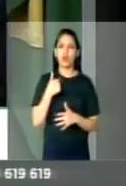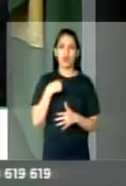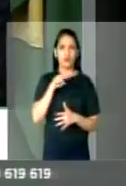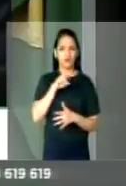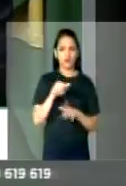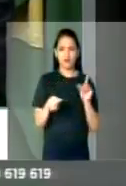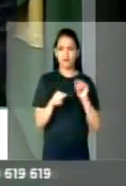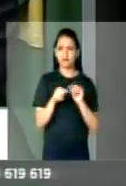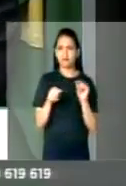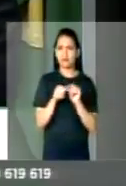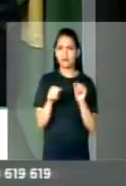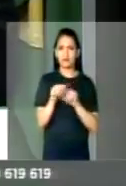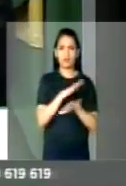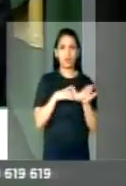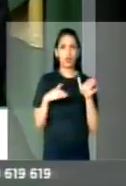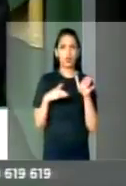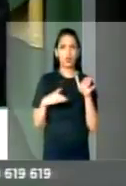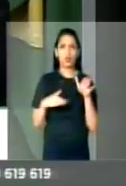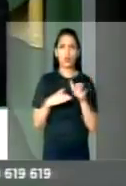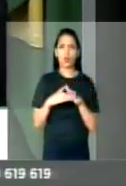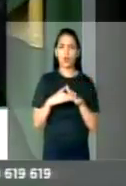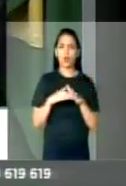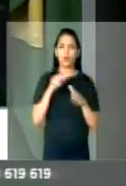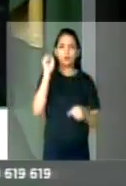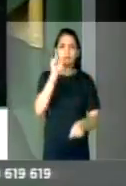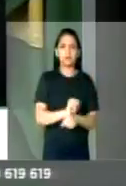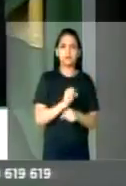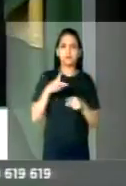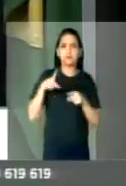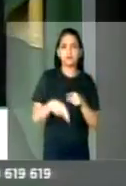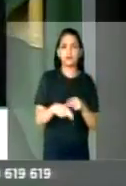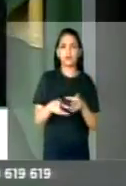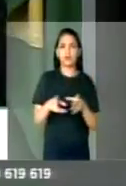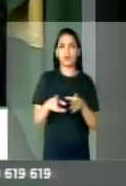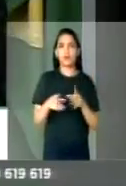vamos pedir verificação, o que tiver